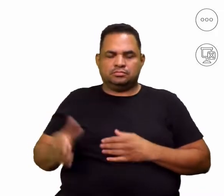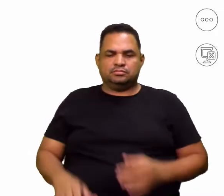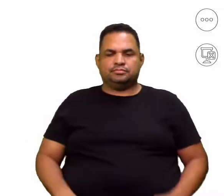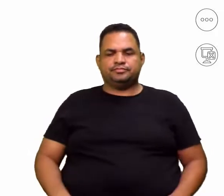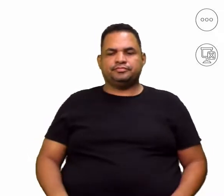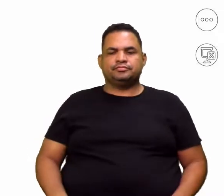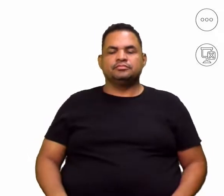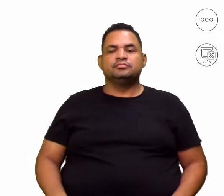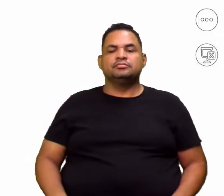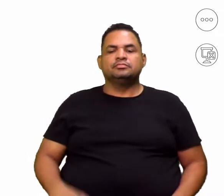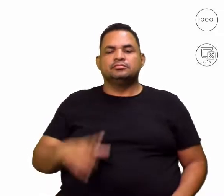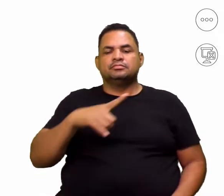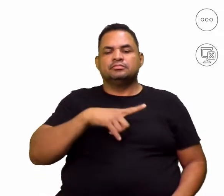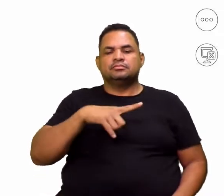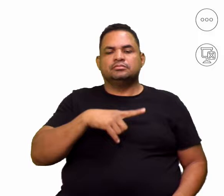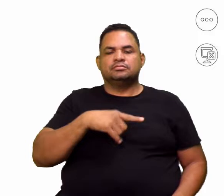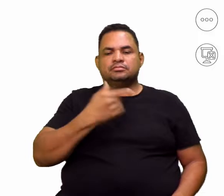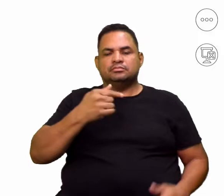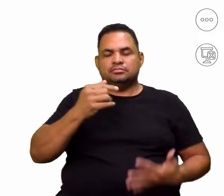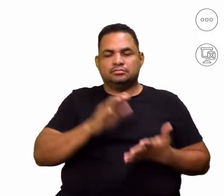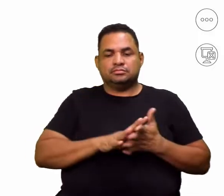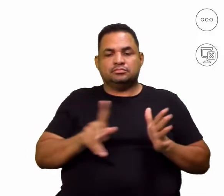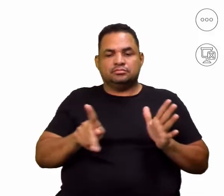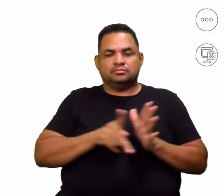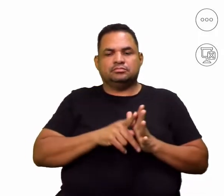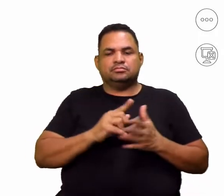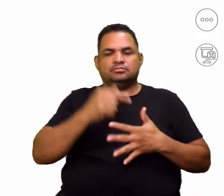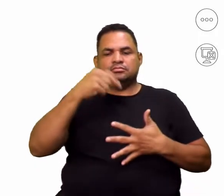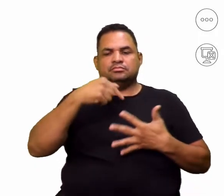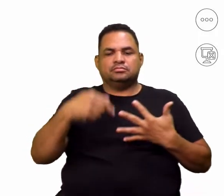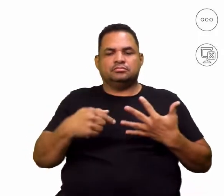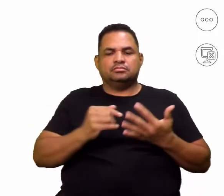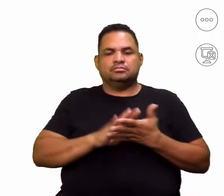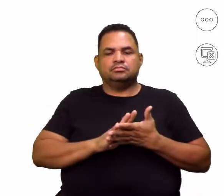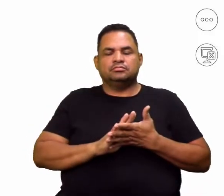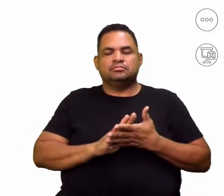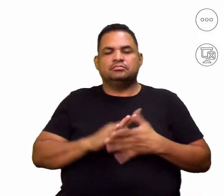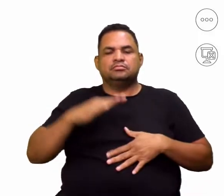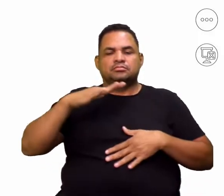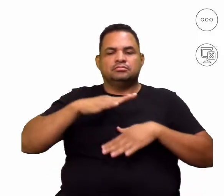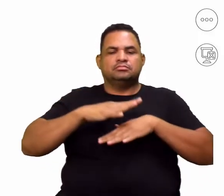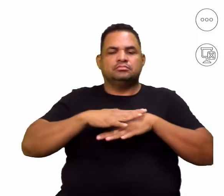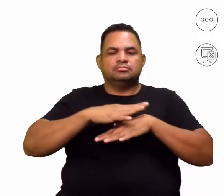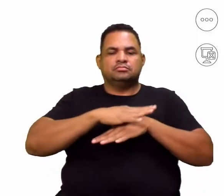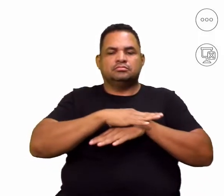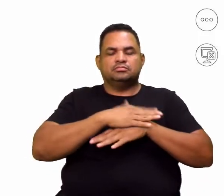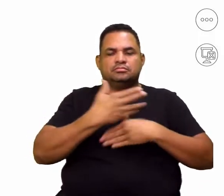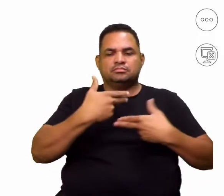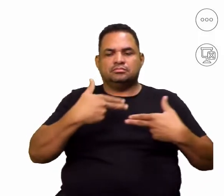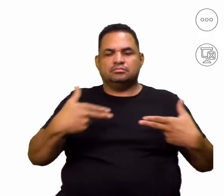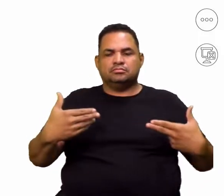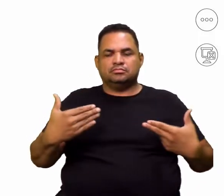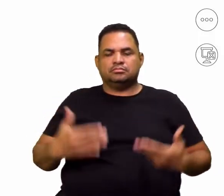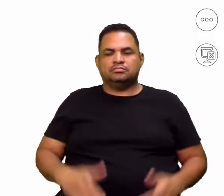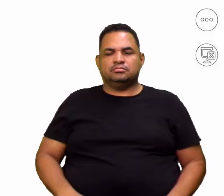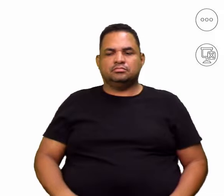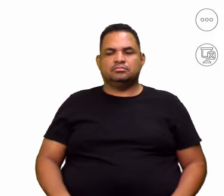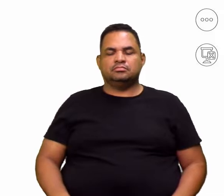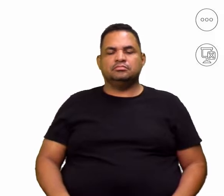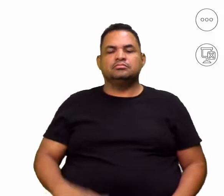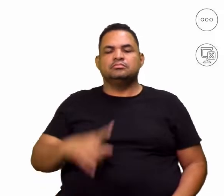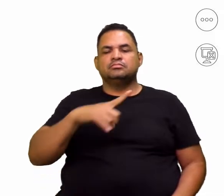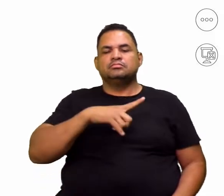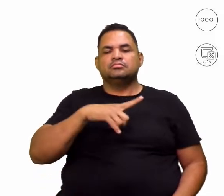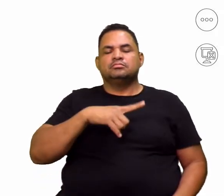tá? Então nós temos especificamente essa espécie de anfíbio Rhinoderma darwini, como que a gente está mostrando ali para vocês, que tem